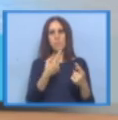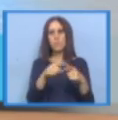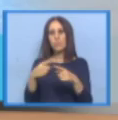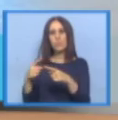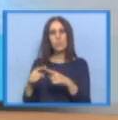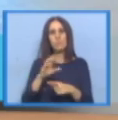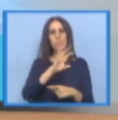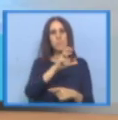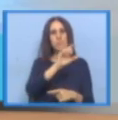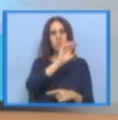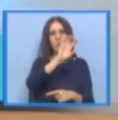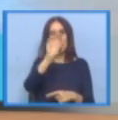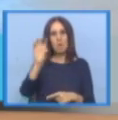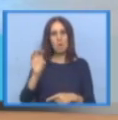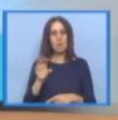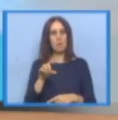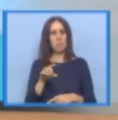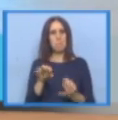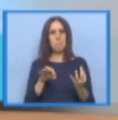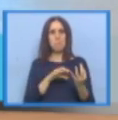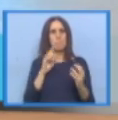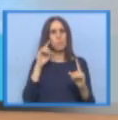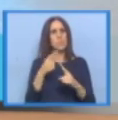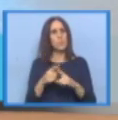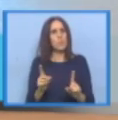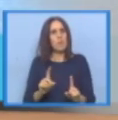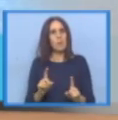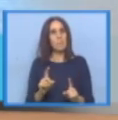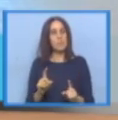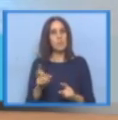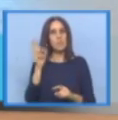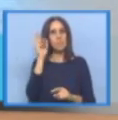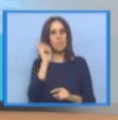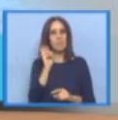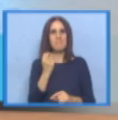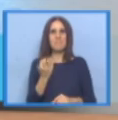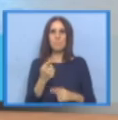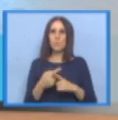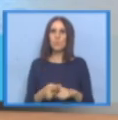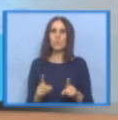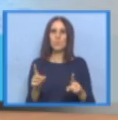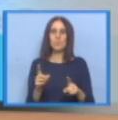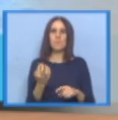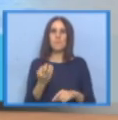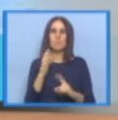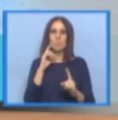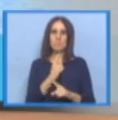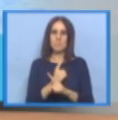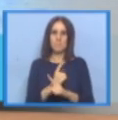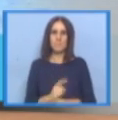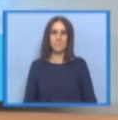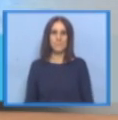típicos de vários países. Não é que a orquestra vá tocar uma música diferente, mas aquilo que nós vamos ouvir é necessariamente diferente, apesar da música ser a